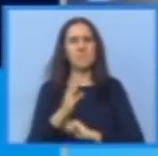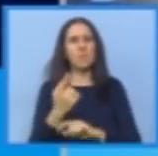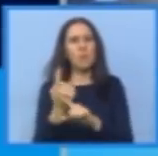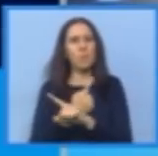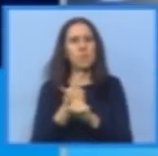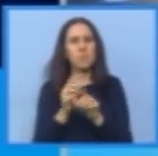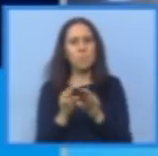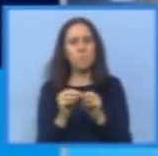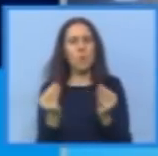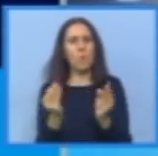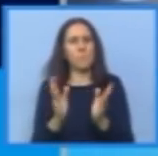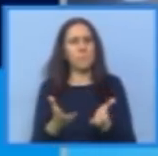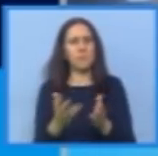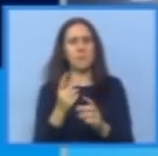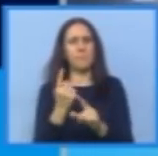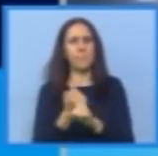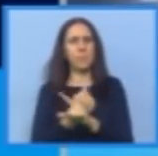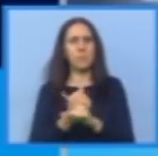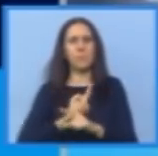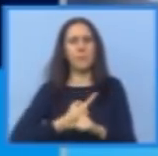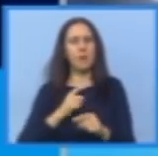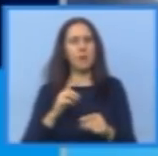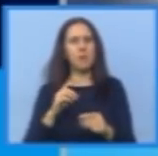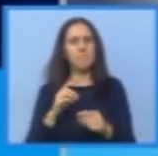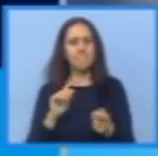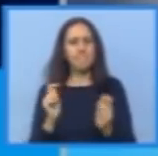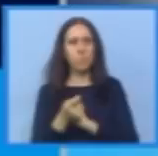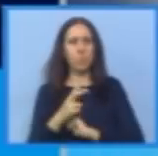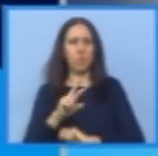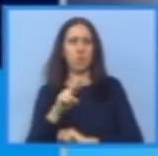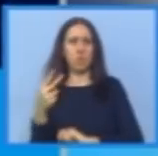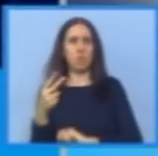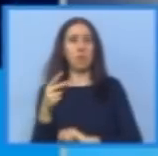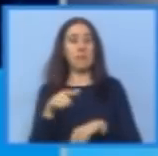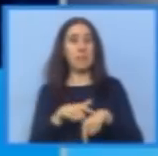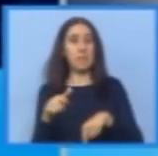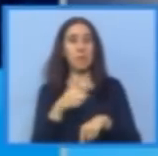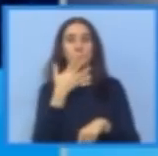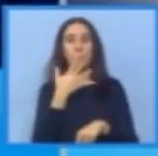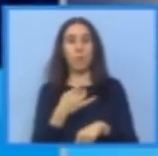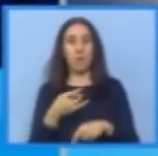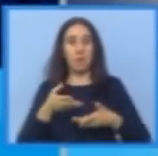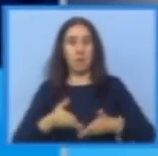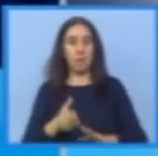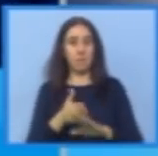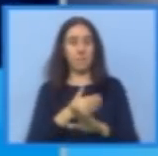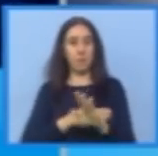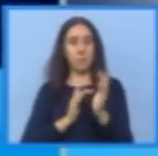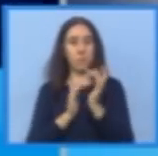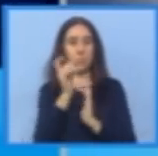ser abertas, há coisas que têm que ser mudadas. E por isso o tempo do Advento é um tempo